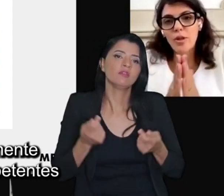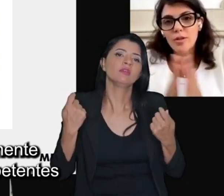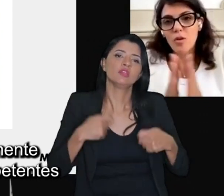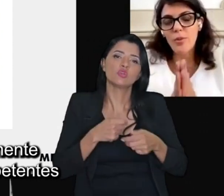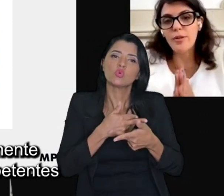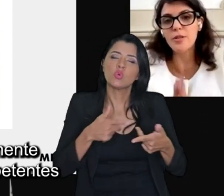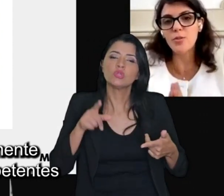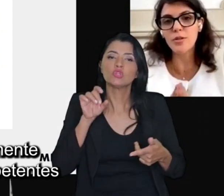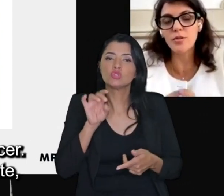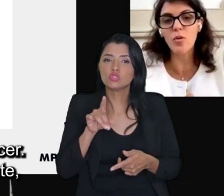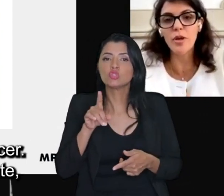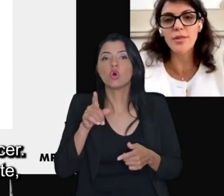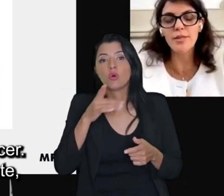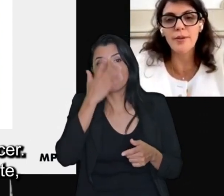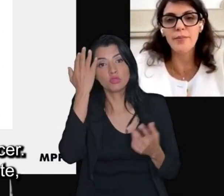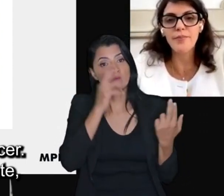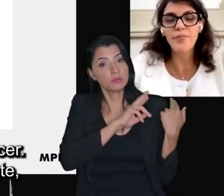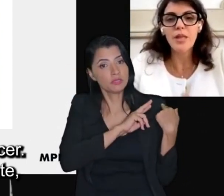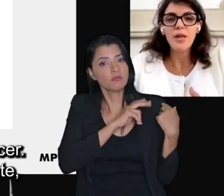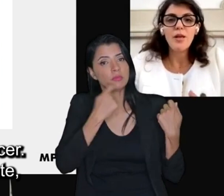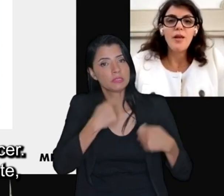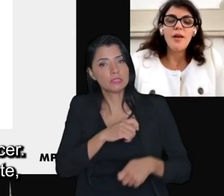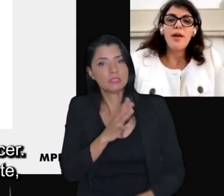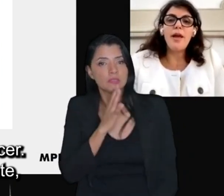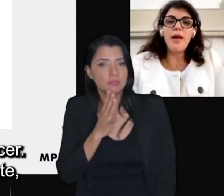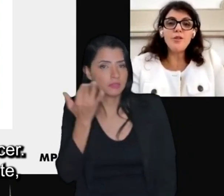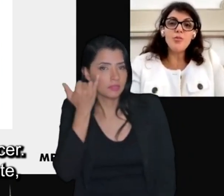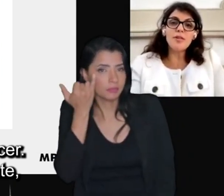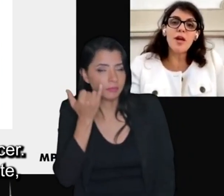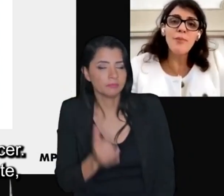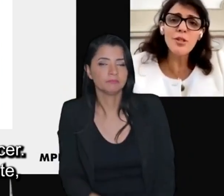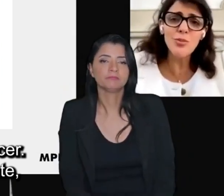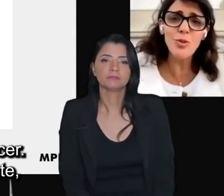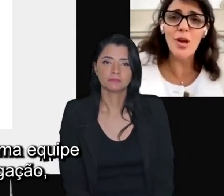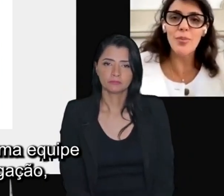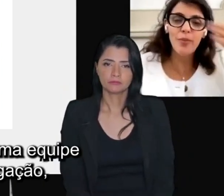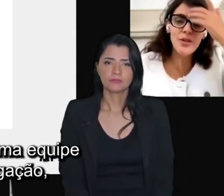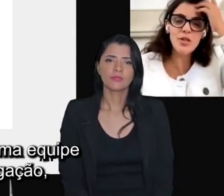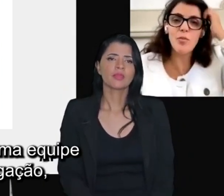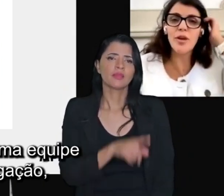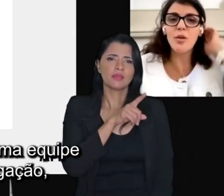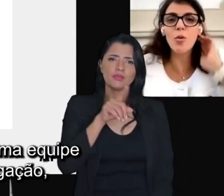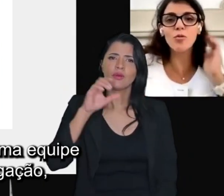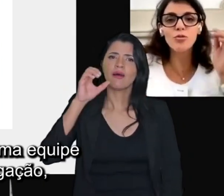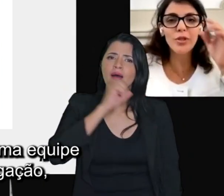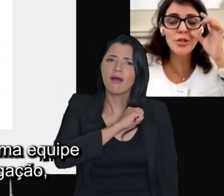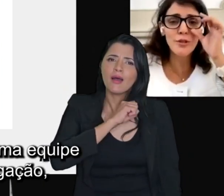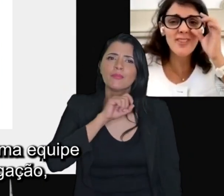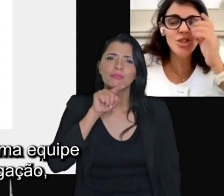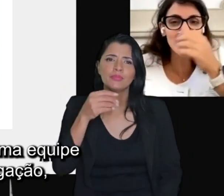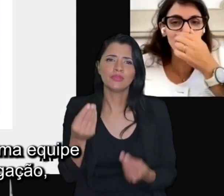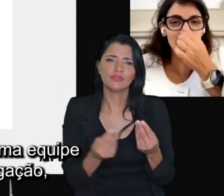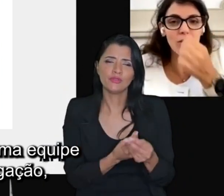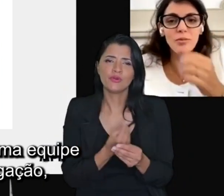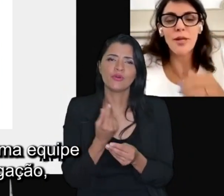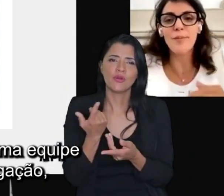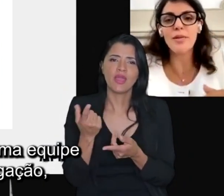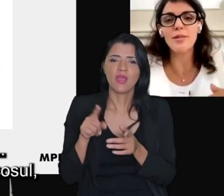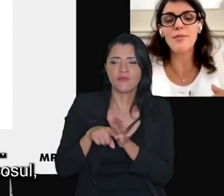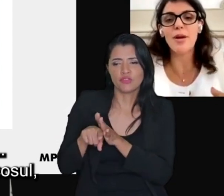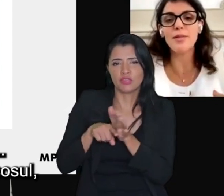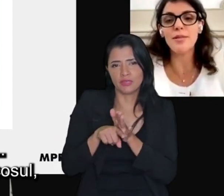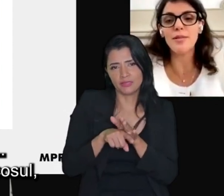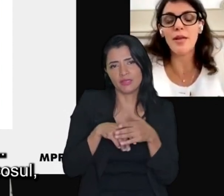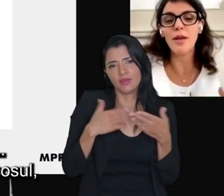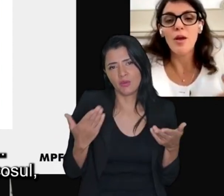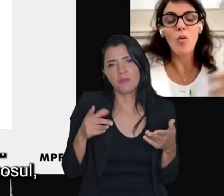somente as autoridades competentes precisam conhecer. Isso, basicamente, muito rapidamente, é uma equipe conjunta de investigação, né?